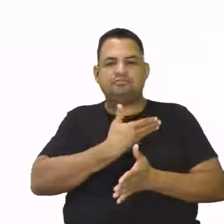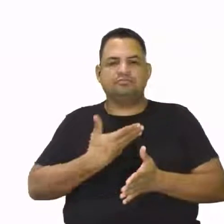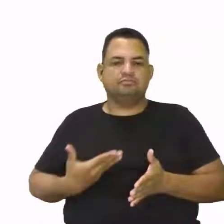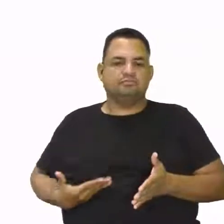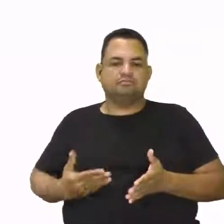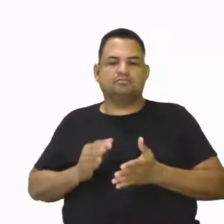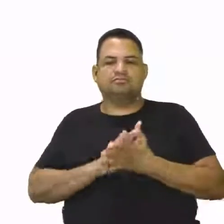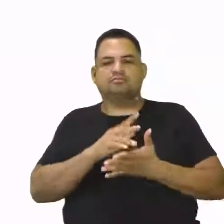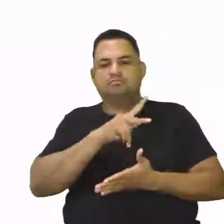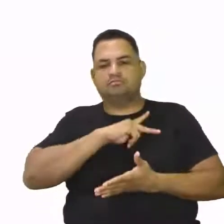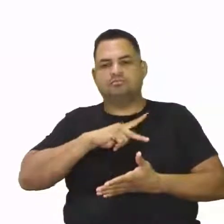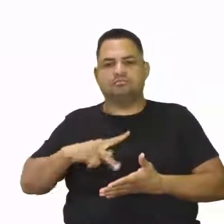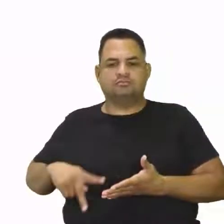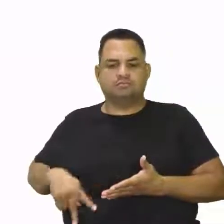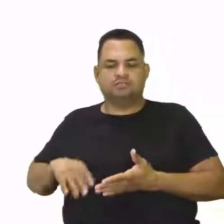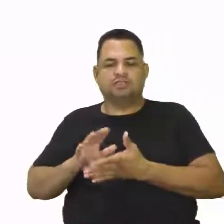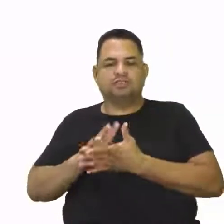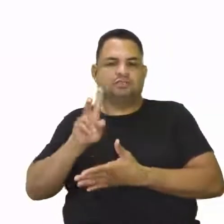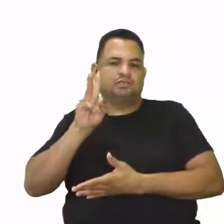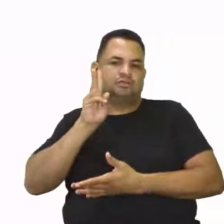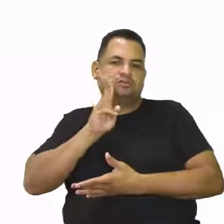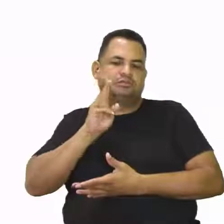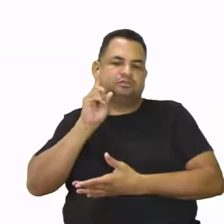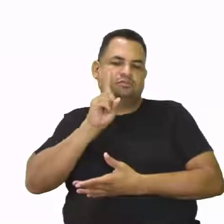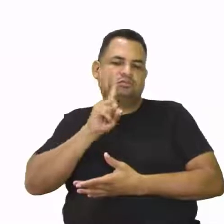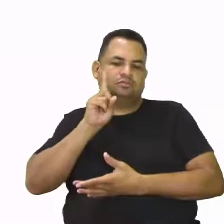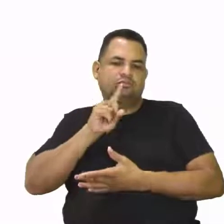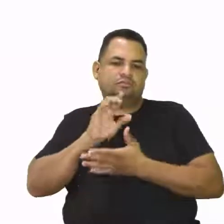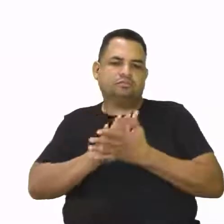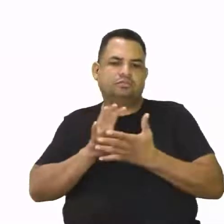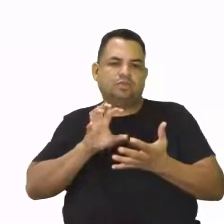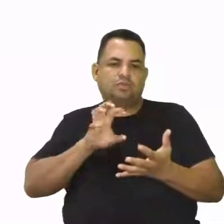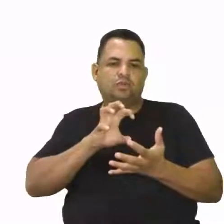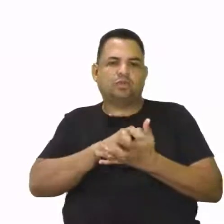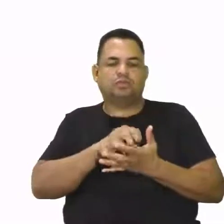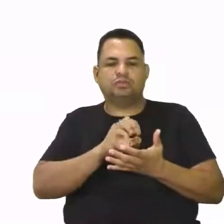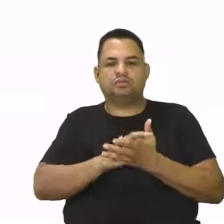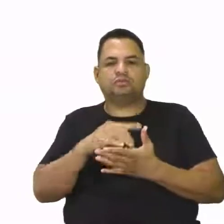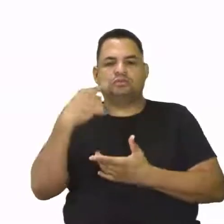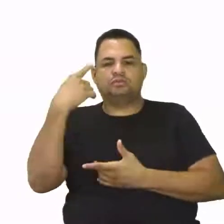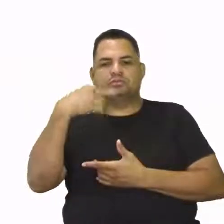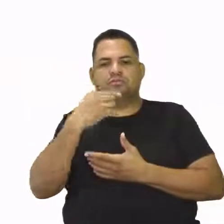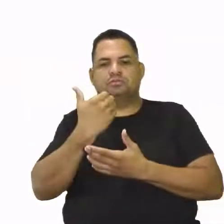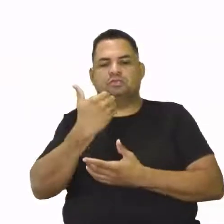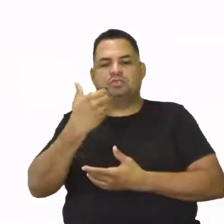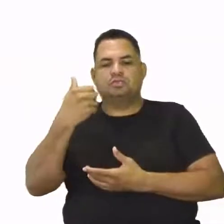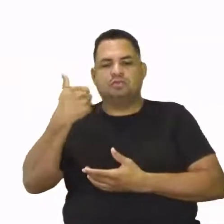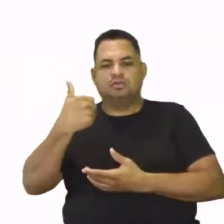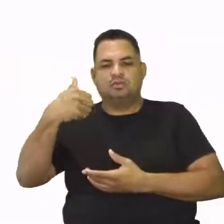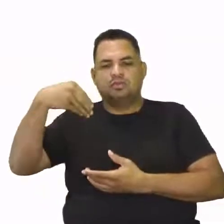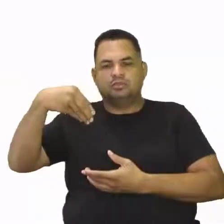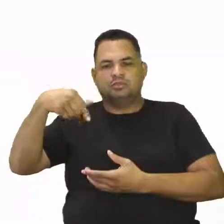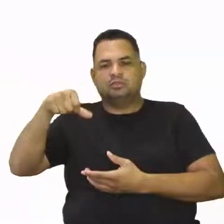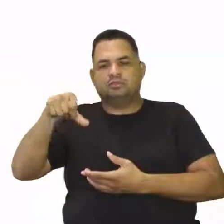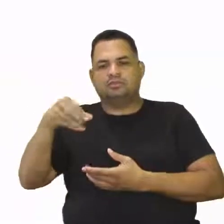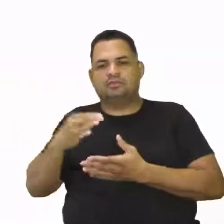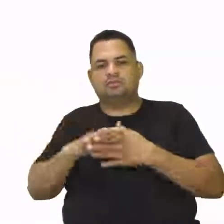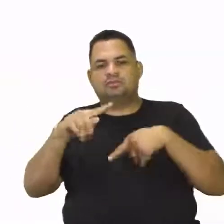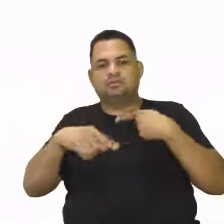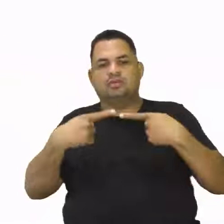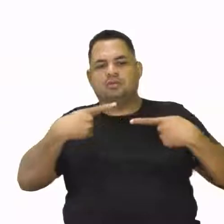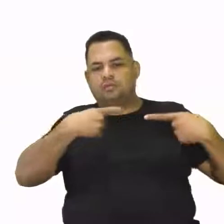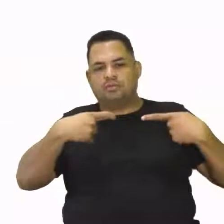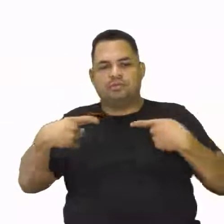presidente deles é os Estados Unidos. Ele foi conquistado pela Espanha em 1493, mas depois da